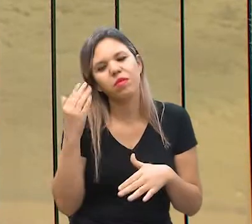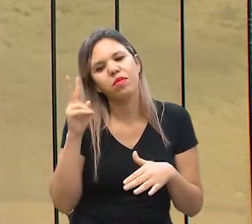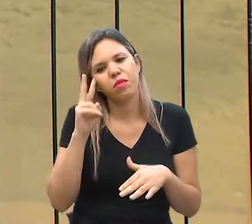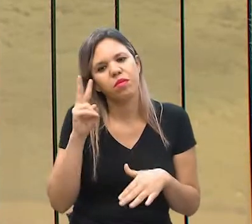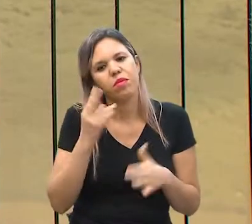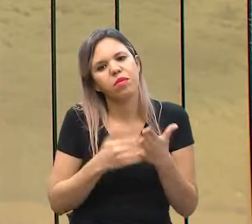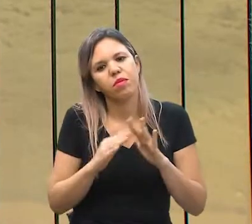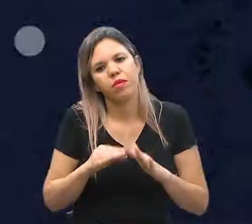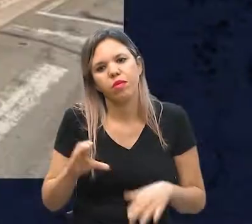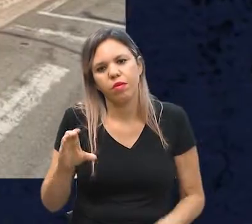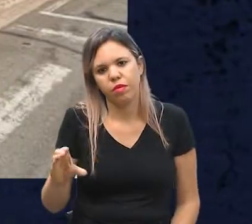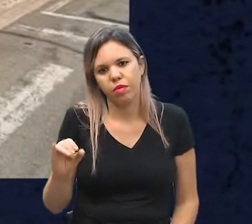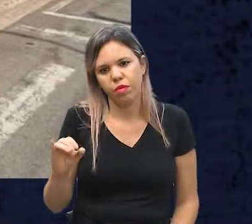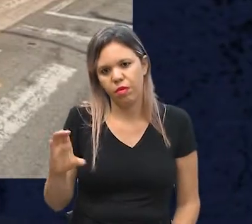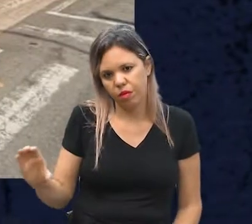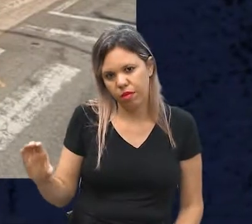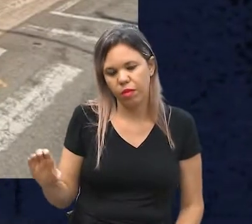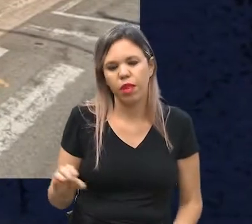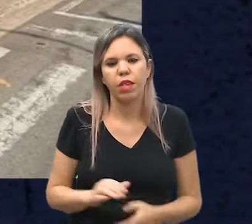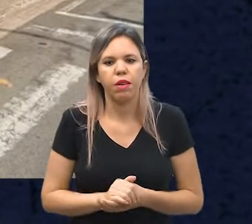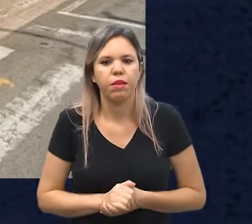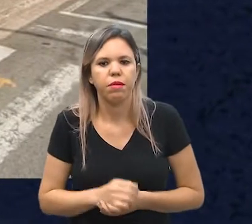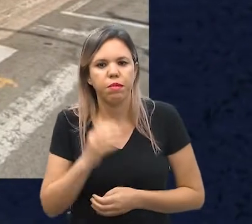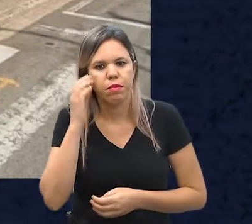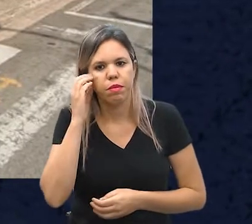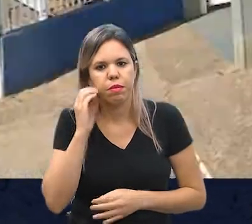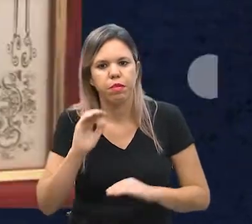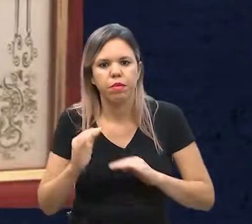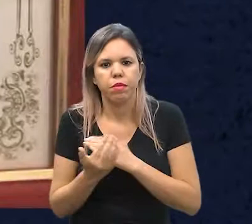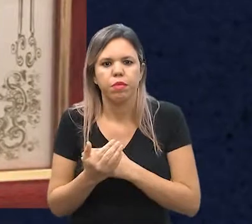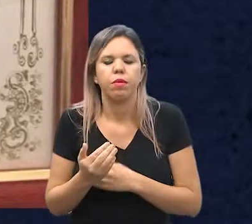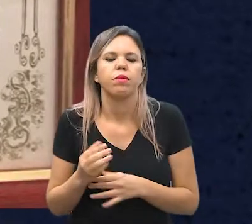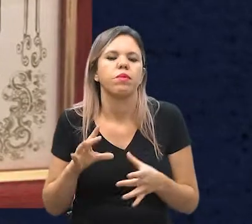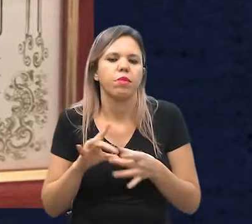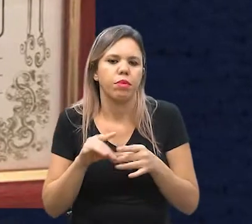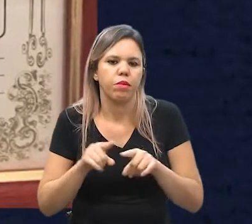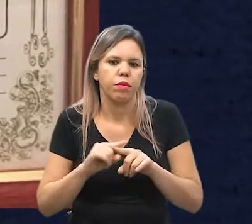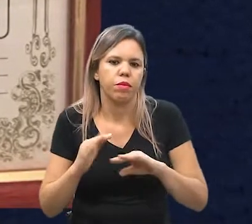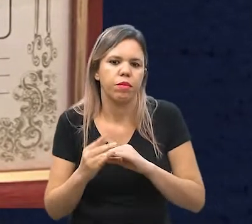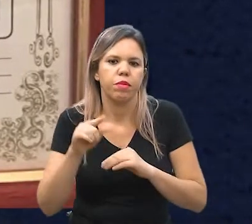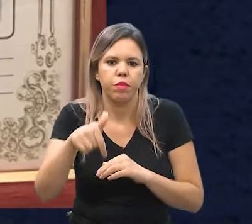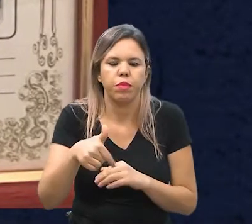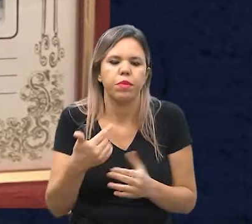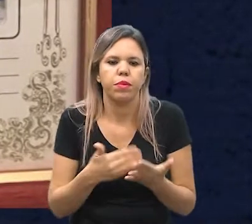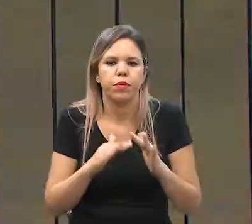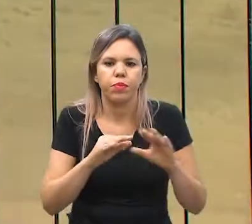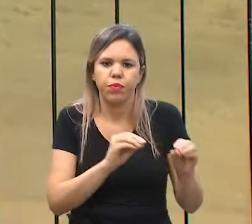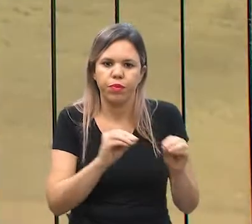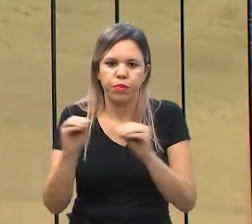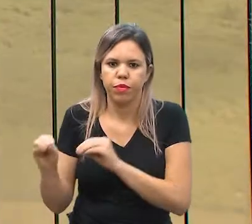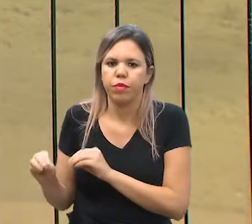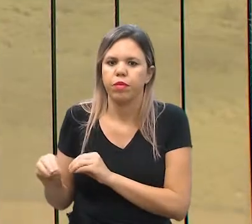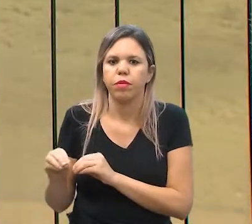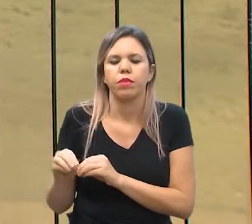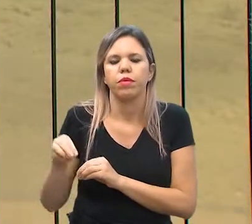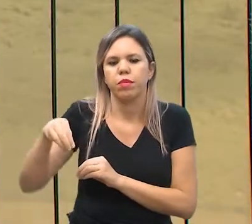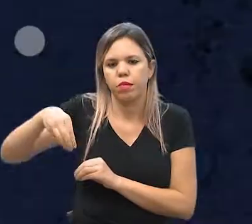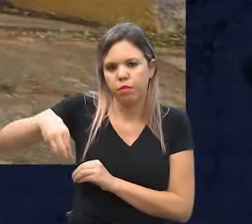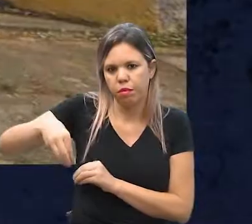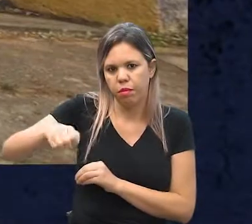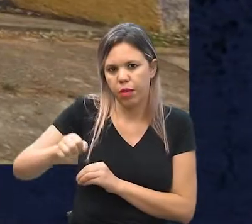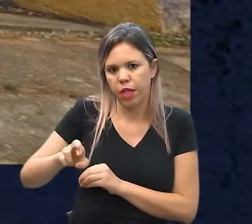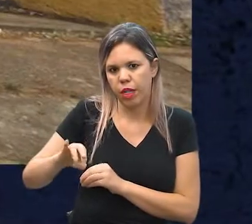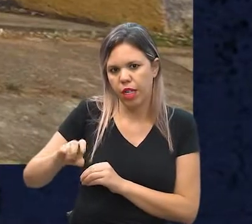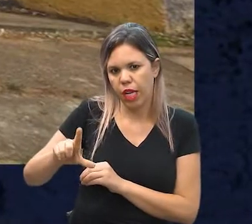estudei no CAIC, né, professor Zefirino Vaz, que fica na Vila União. Depois disso eu fui para o Vitor